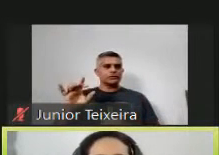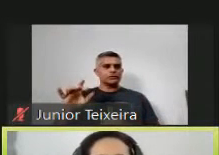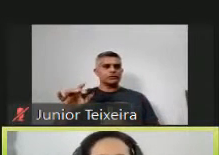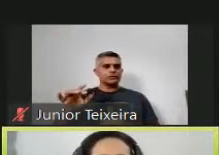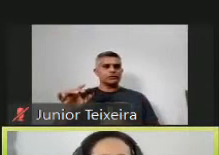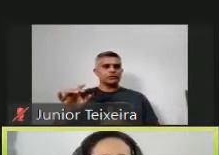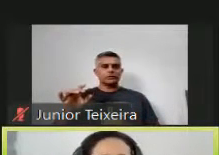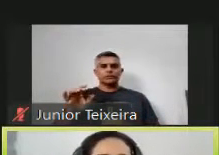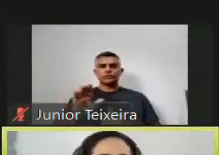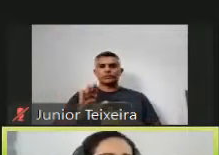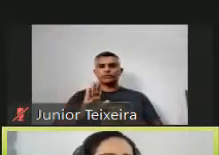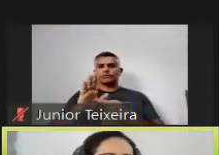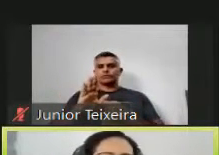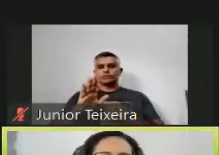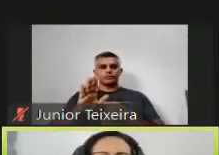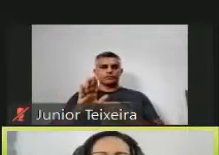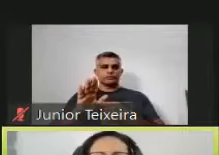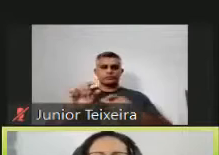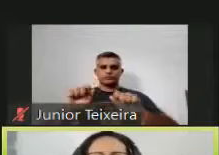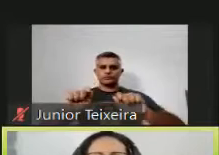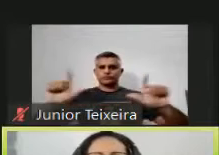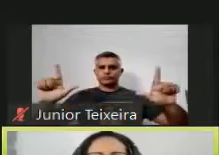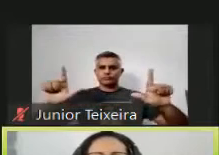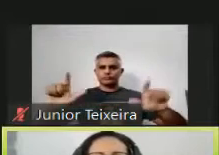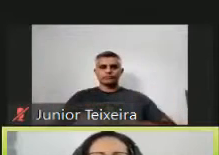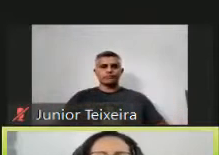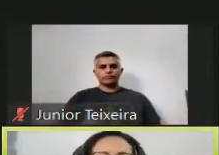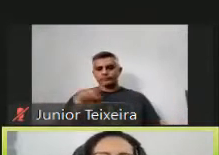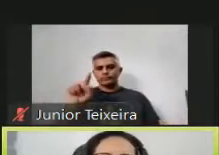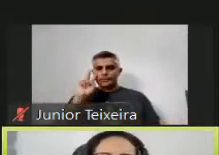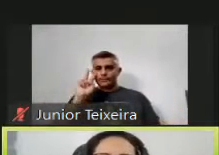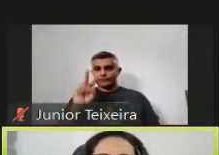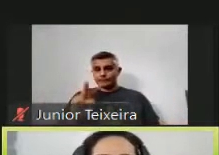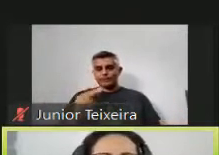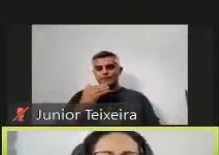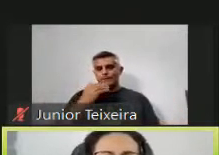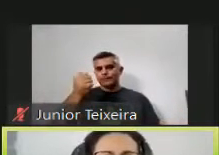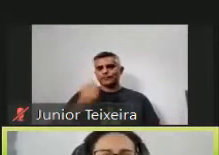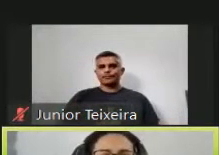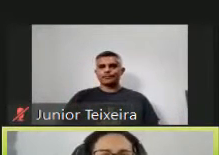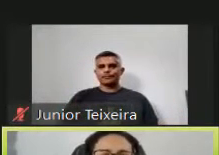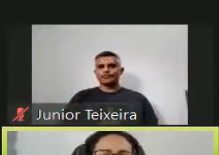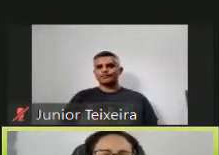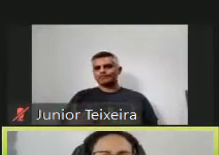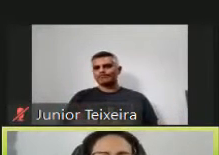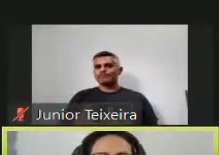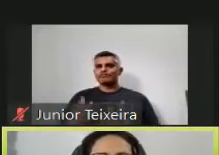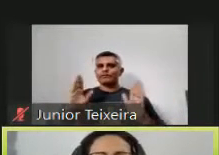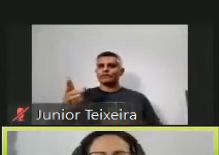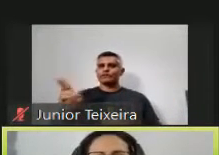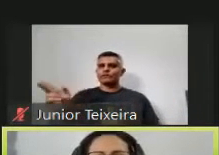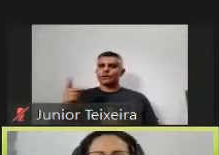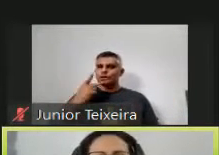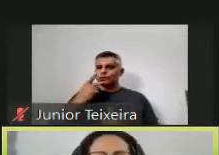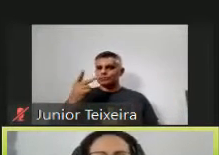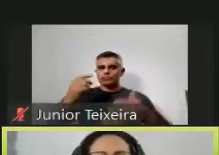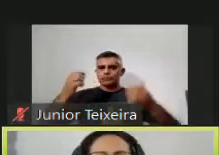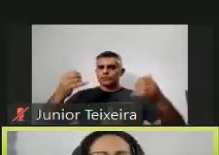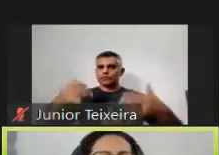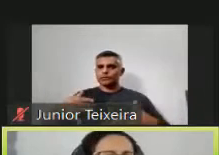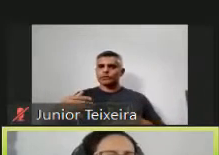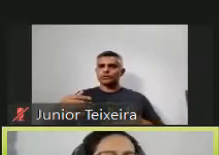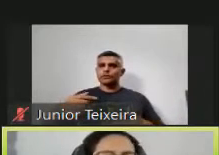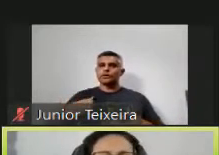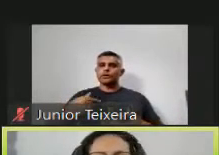visualizarem melhor. Bom, como o nosso mediador comentou, né, o título da minha pesquisa, ela